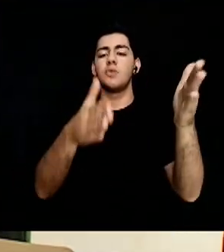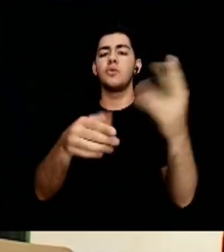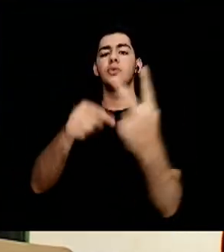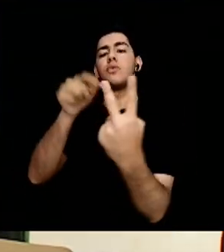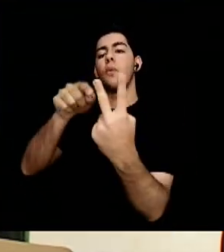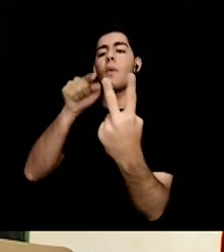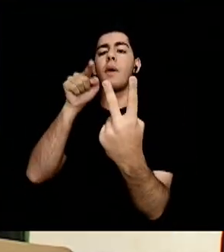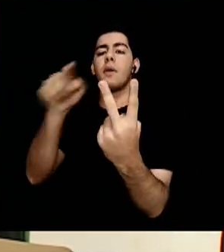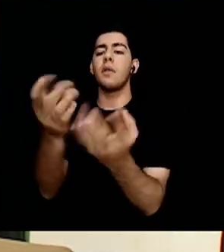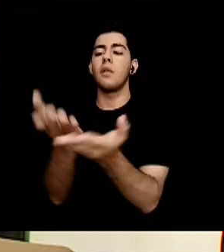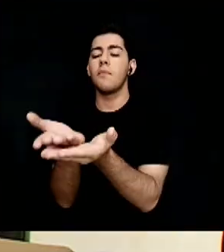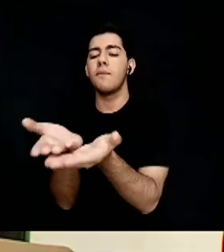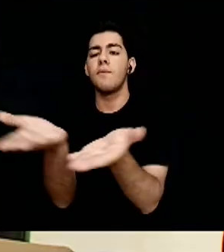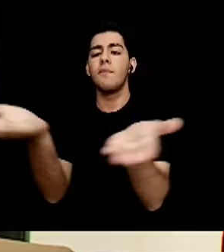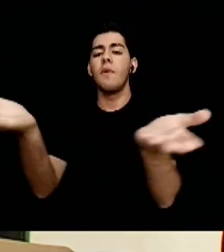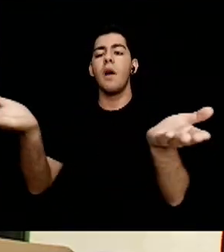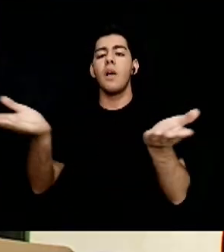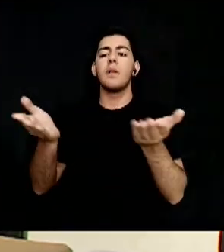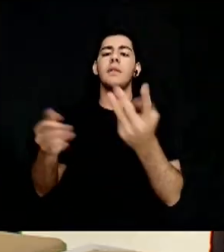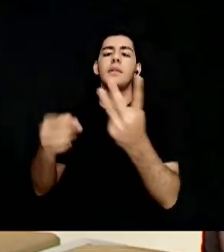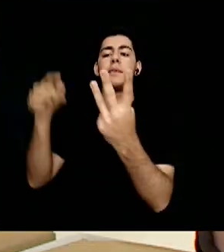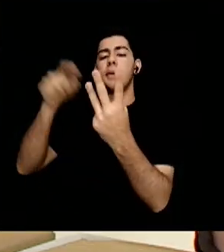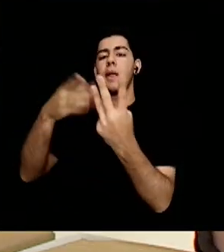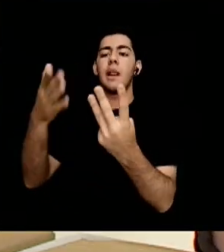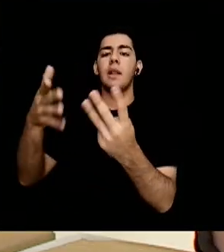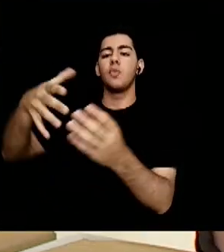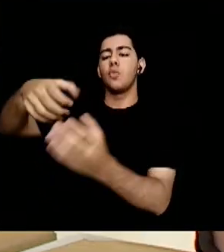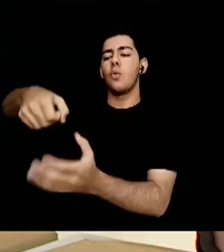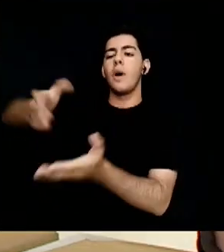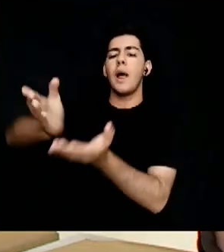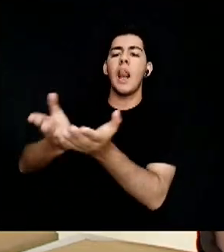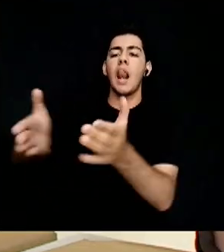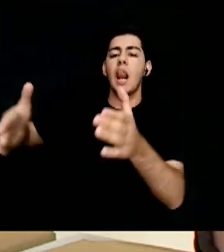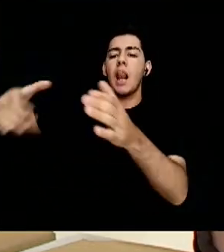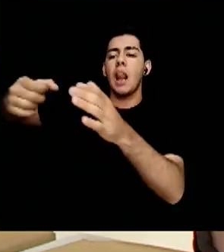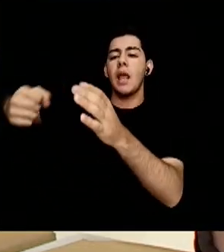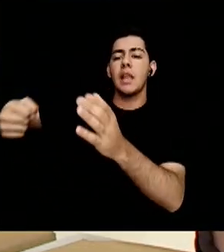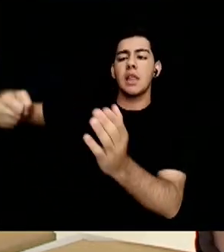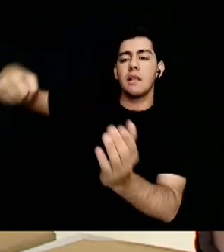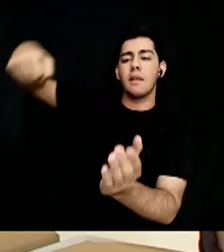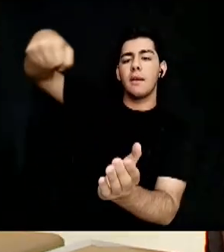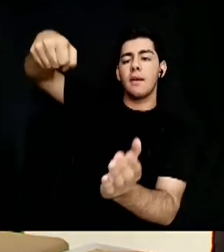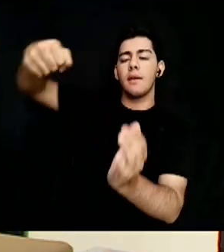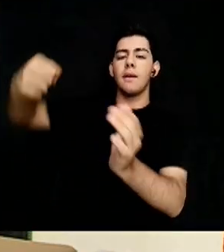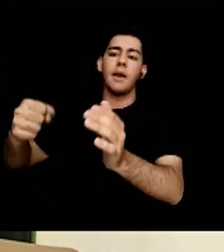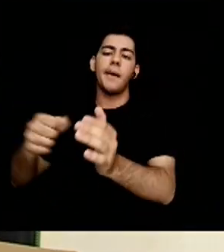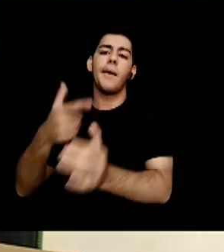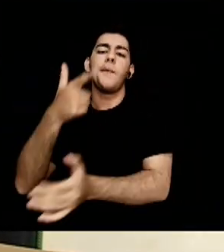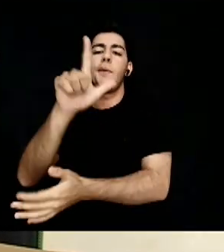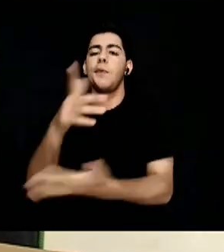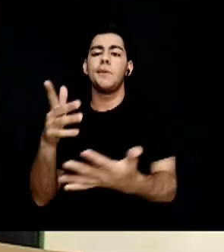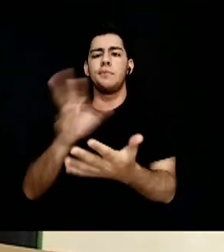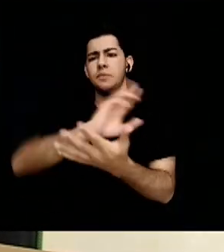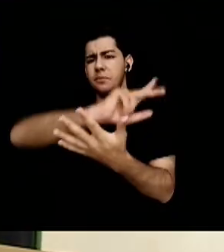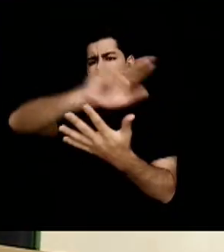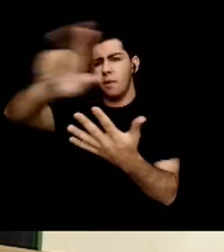leiteira, a outra vai fazer uma tela. Todas vão fazer a mesma técnica, mas a